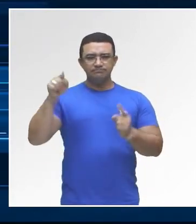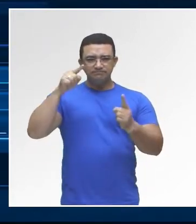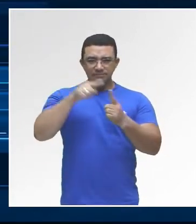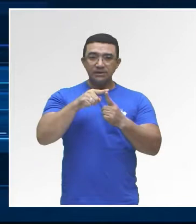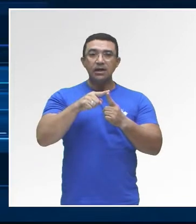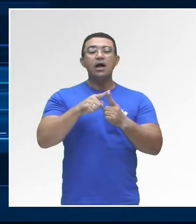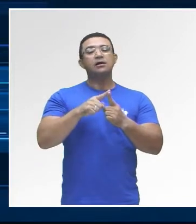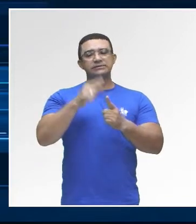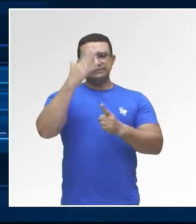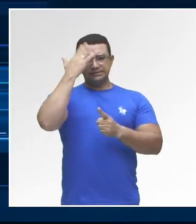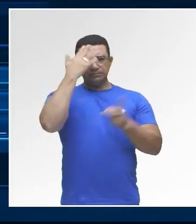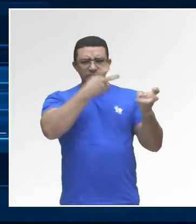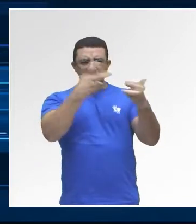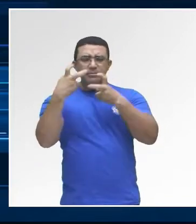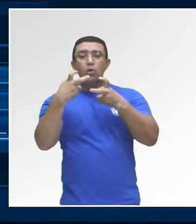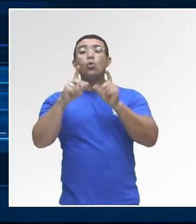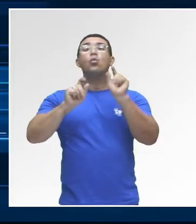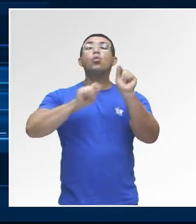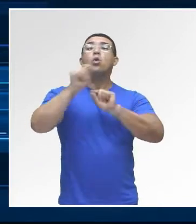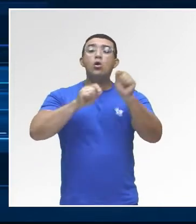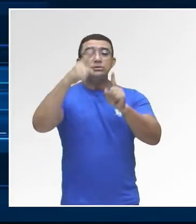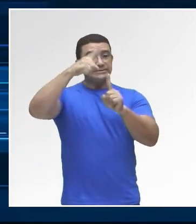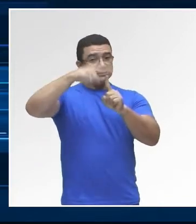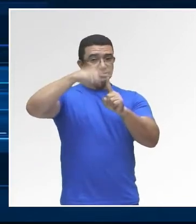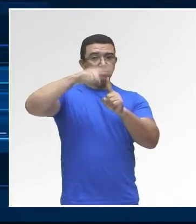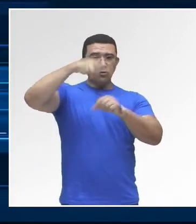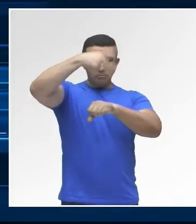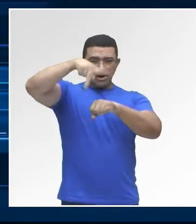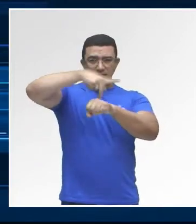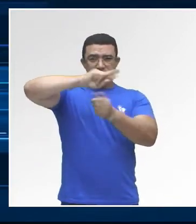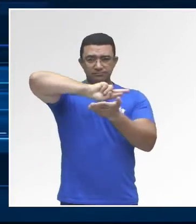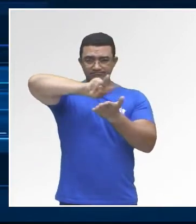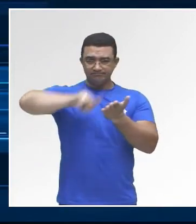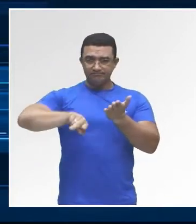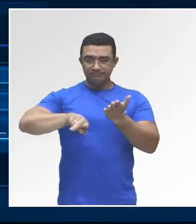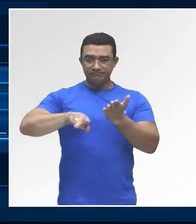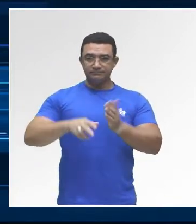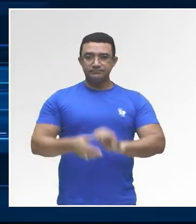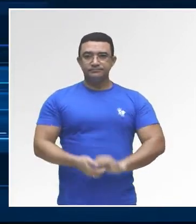Habilidade. Identificar os países e nacionalidades.